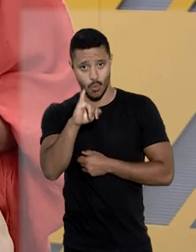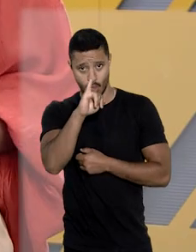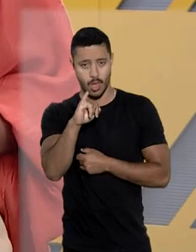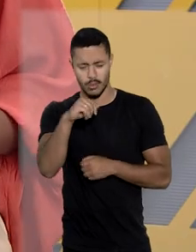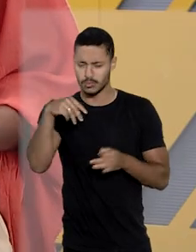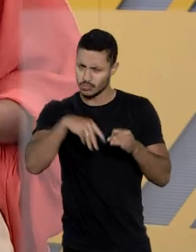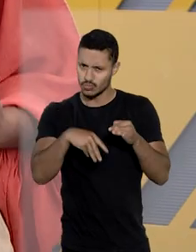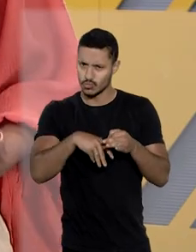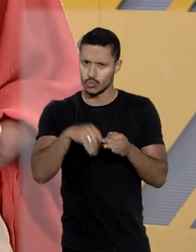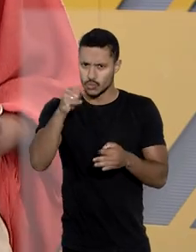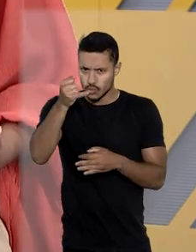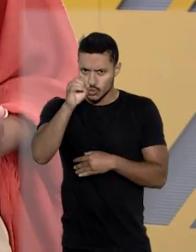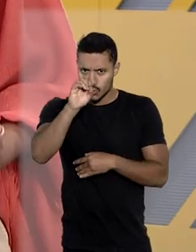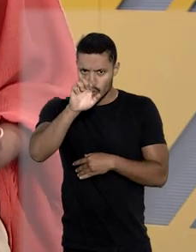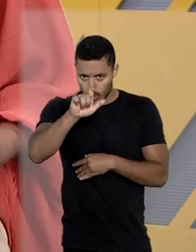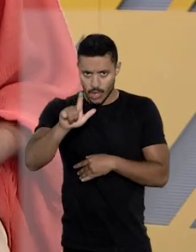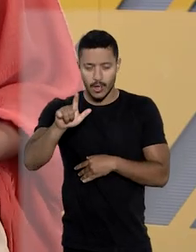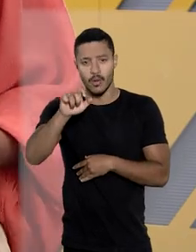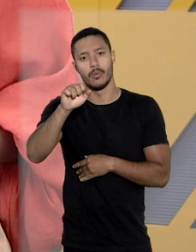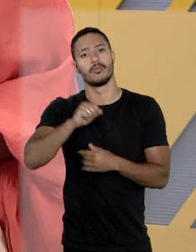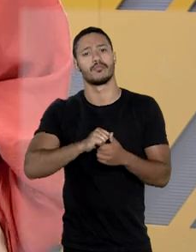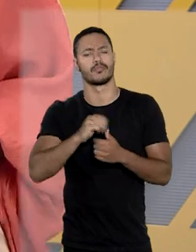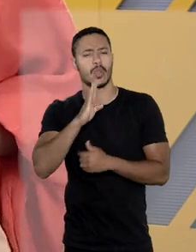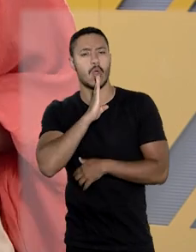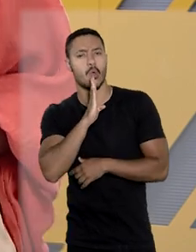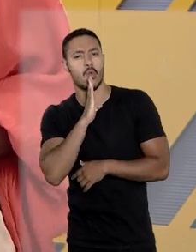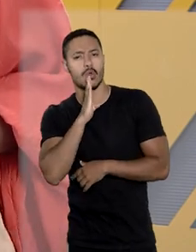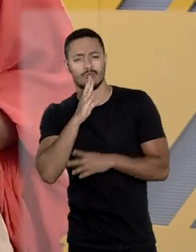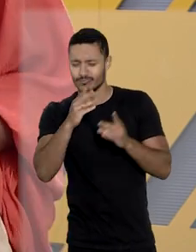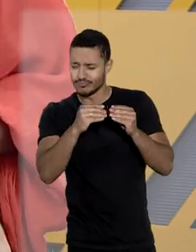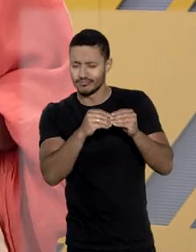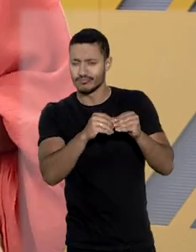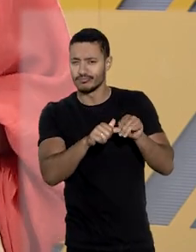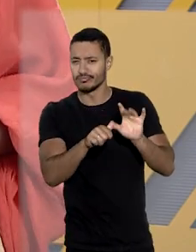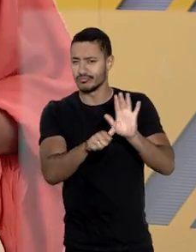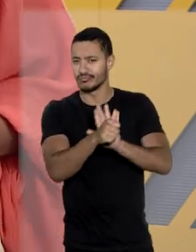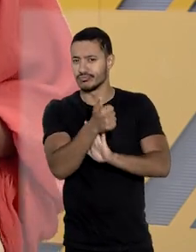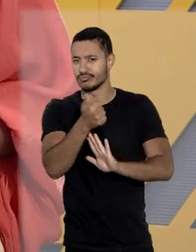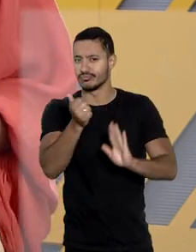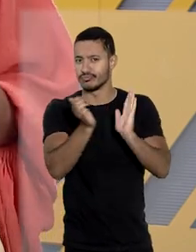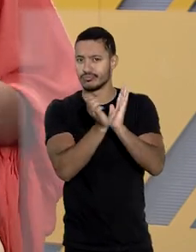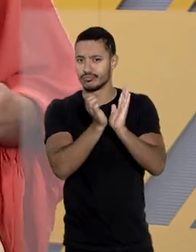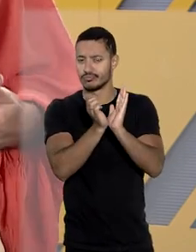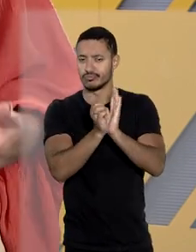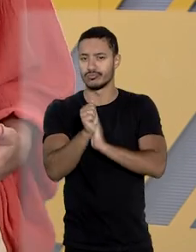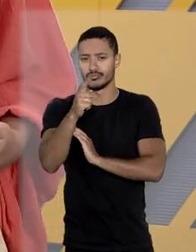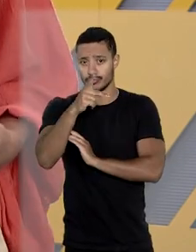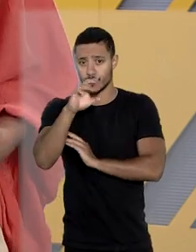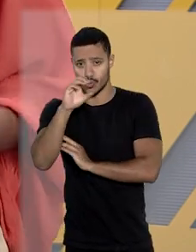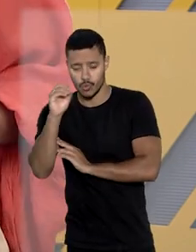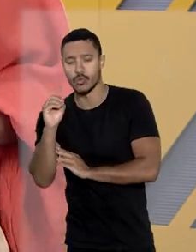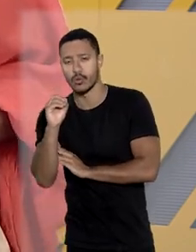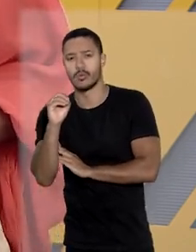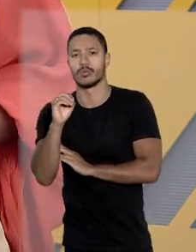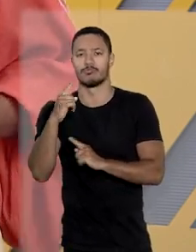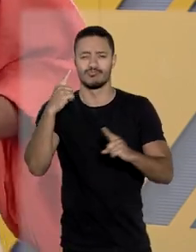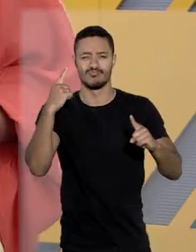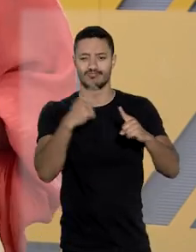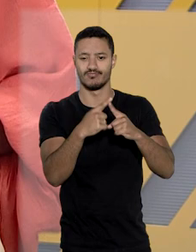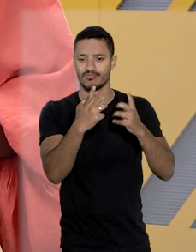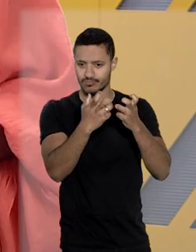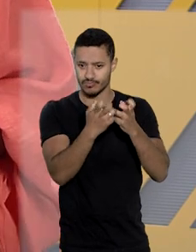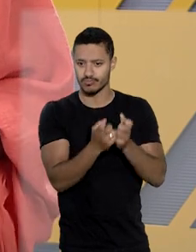Olá, o ministro Joel Ilan Paciorni, que reconheceu a incompetência da primeira vara federal de Florianópolis e anulou